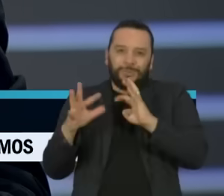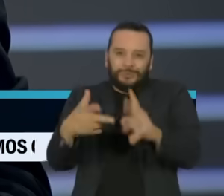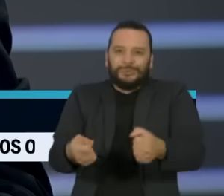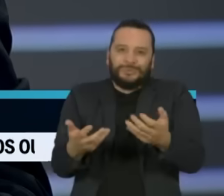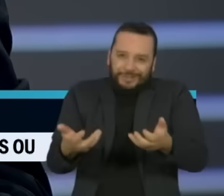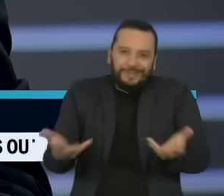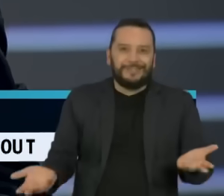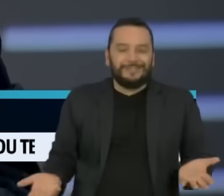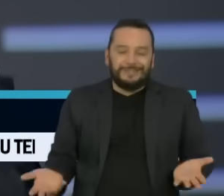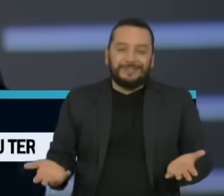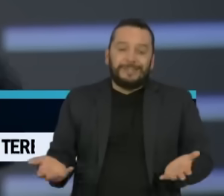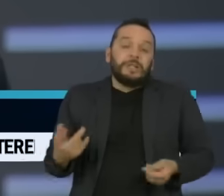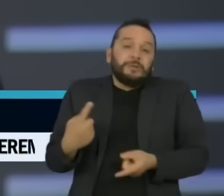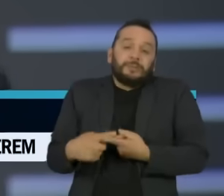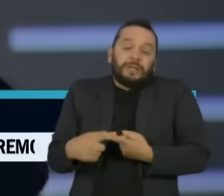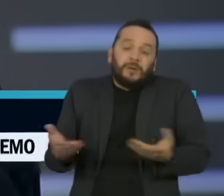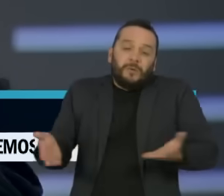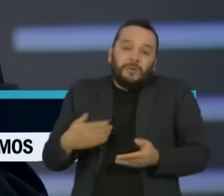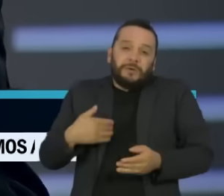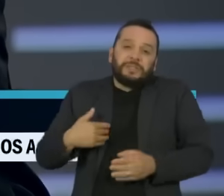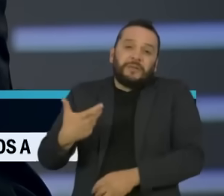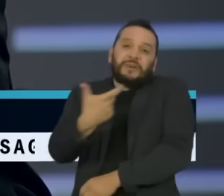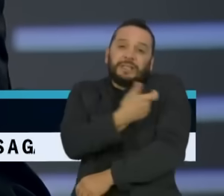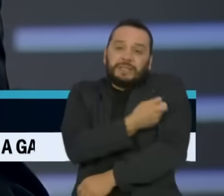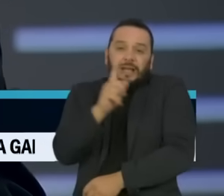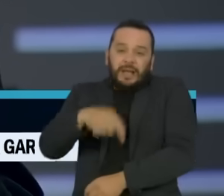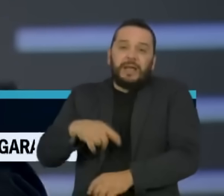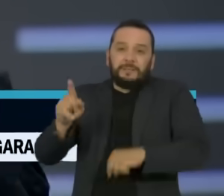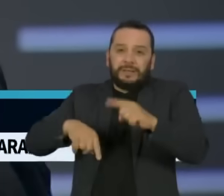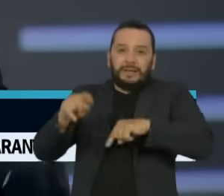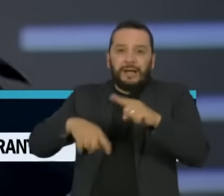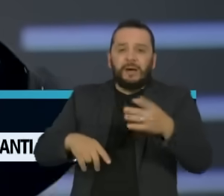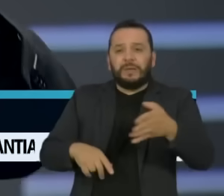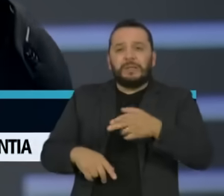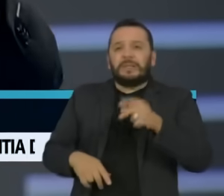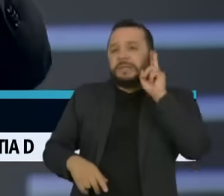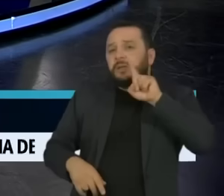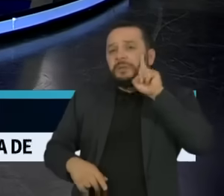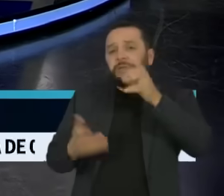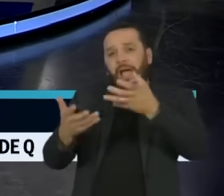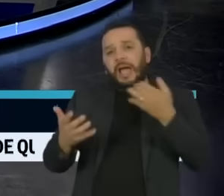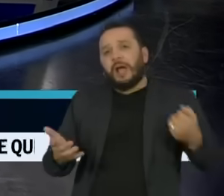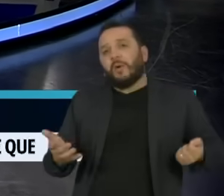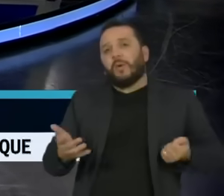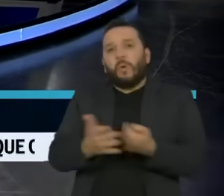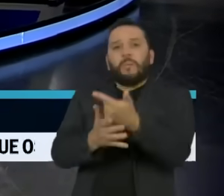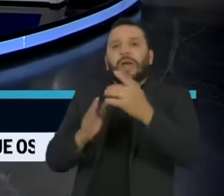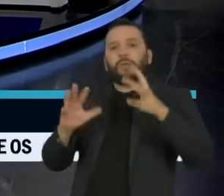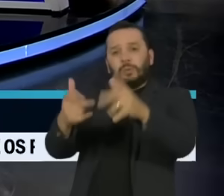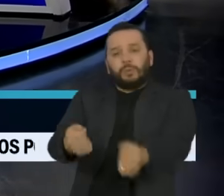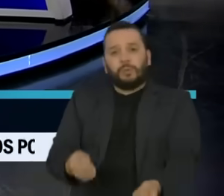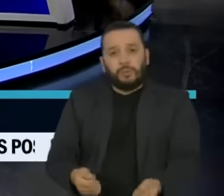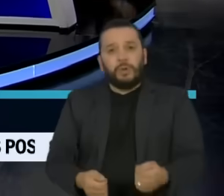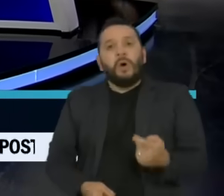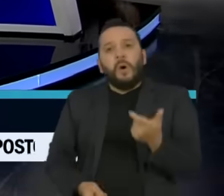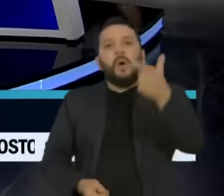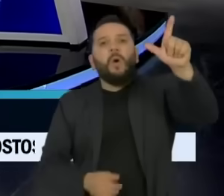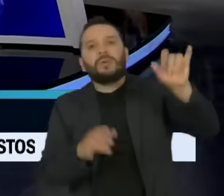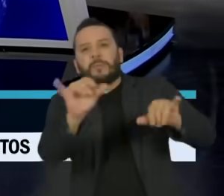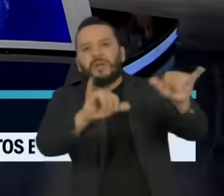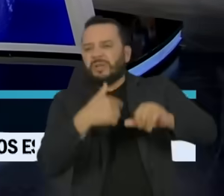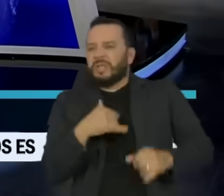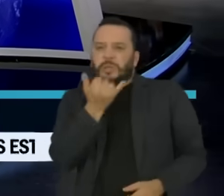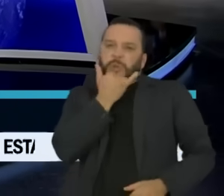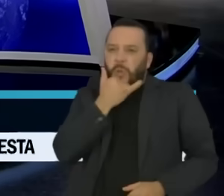a vacina hoje é um insumo. Já se falou, os Estados Unidos quer comprar tudo, 2 laboratórios falaram que vão cobrar caro mesmo, que não vai